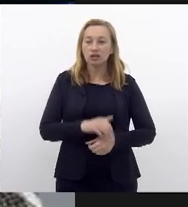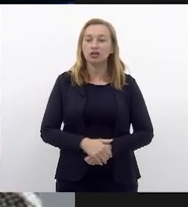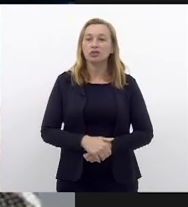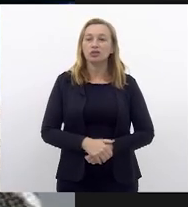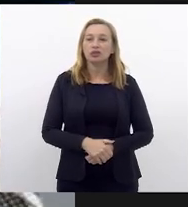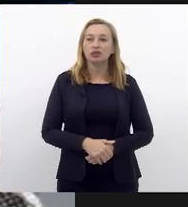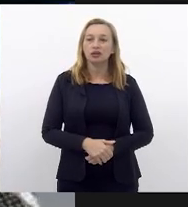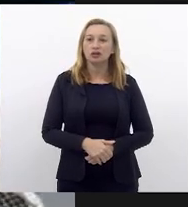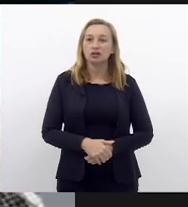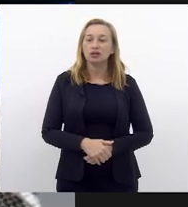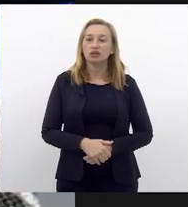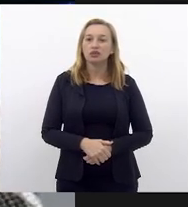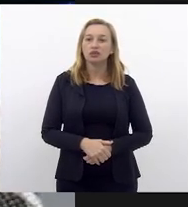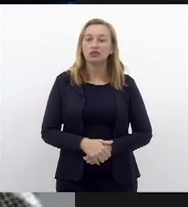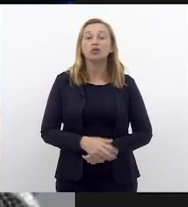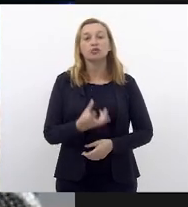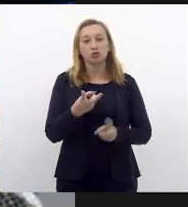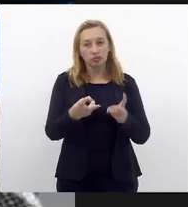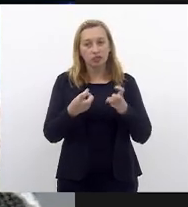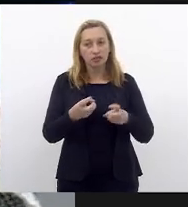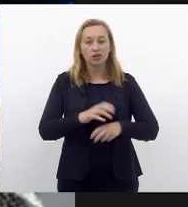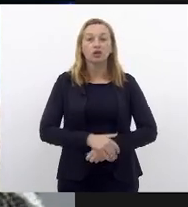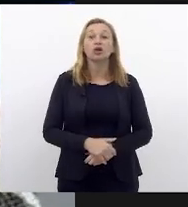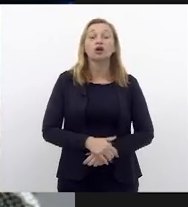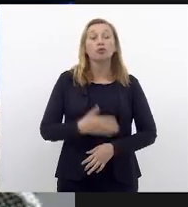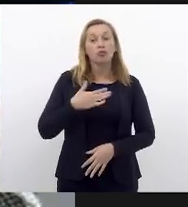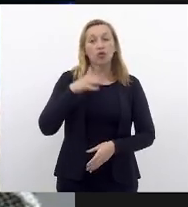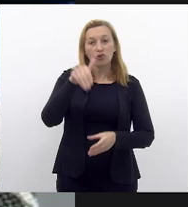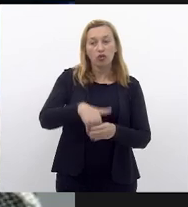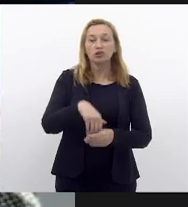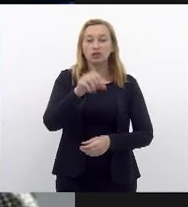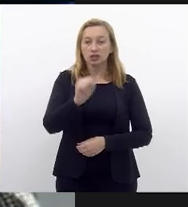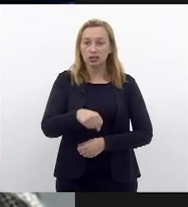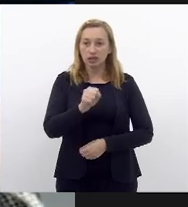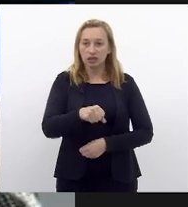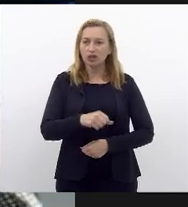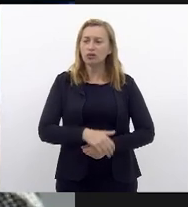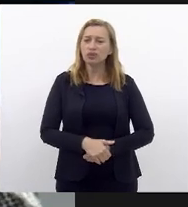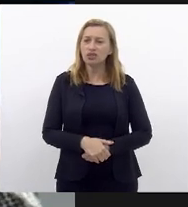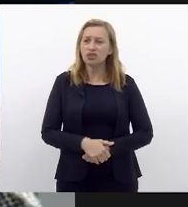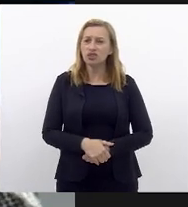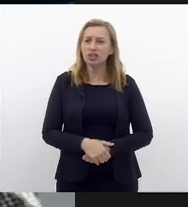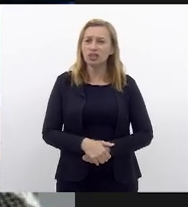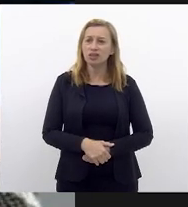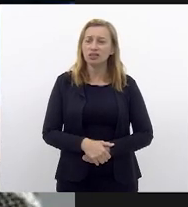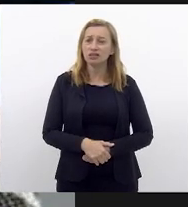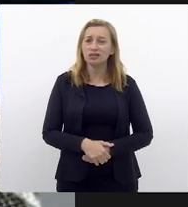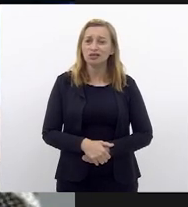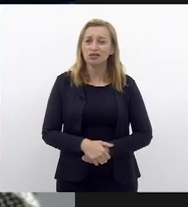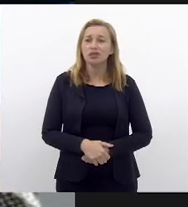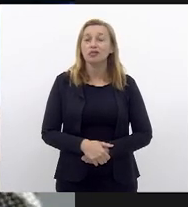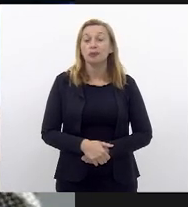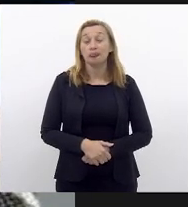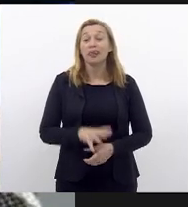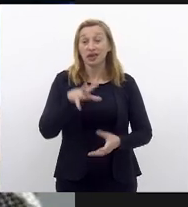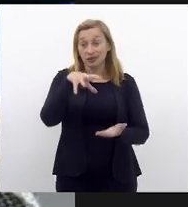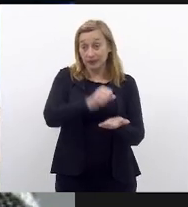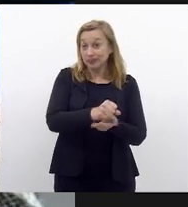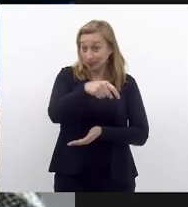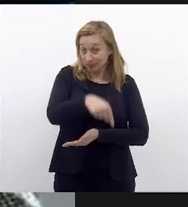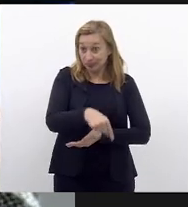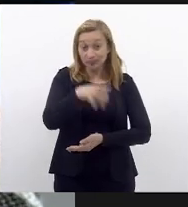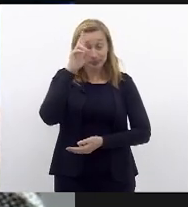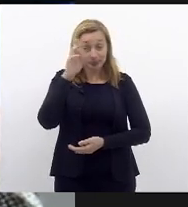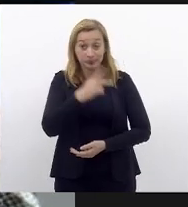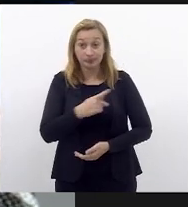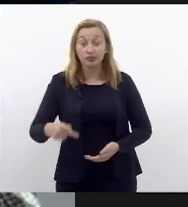aí essa ressalva, essa observação. O meu voto é sim. Também gostaria, senhora presidente, de deixar aqui registrado, como